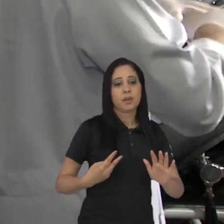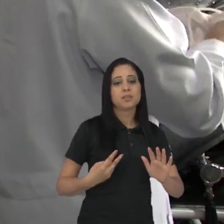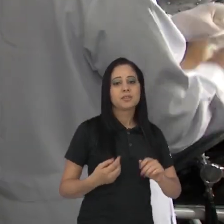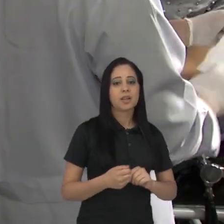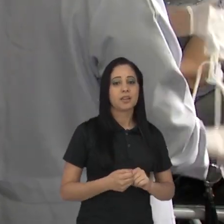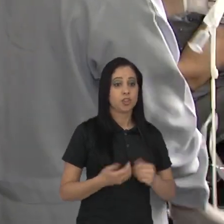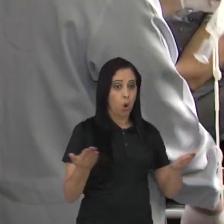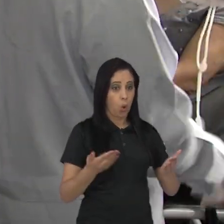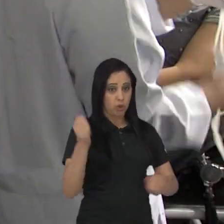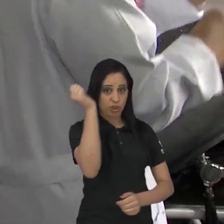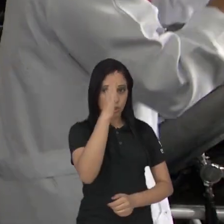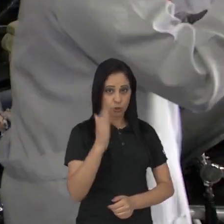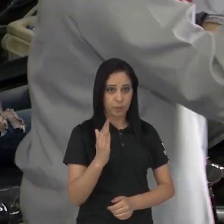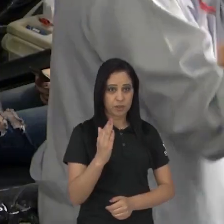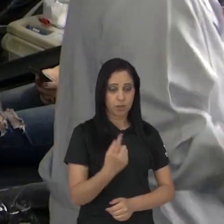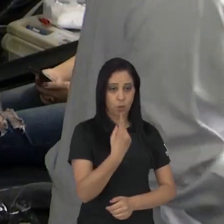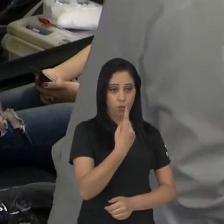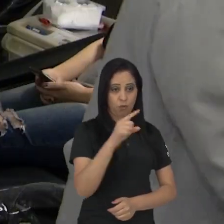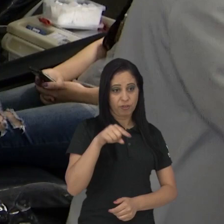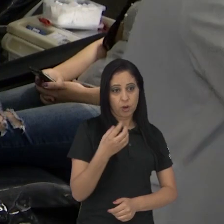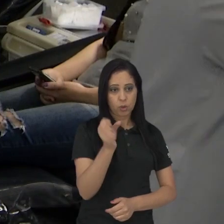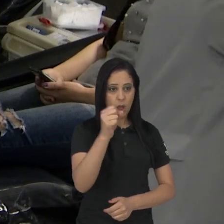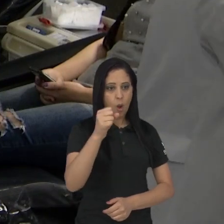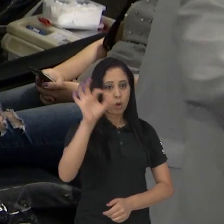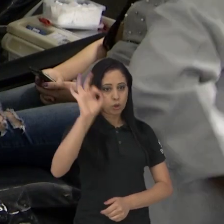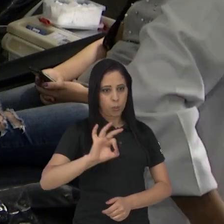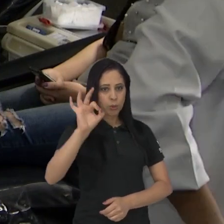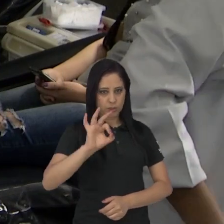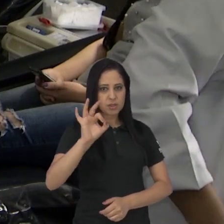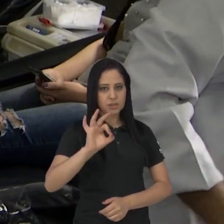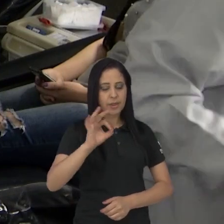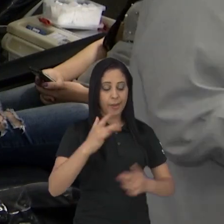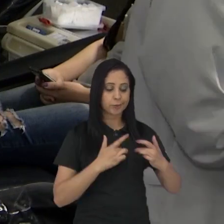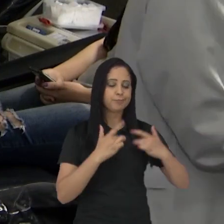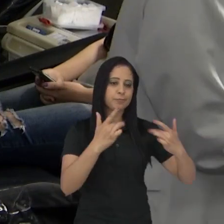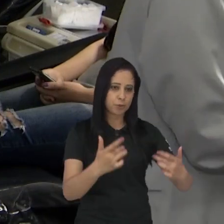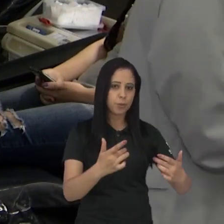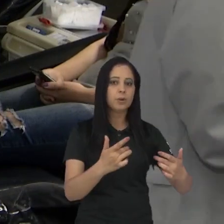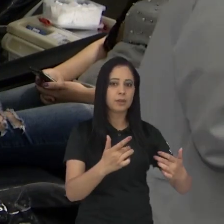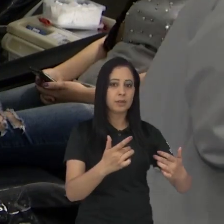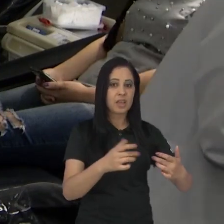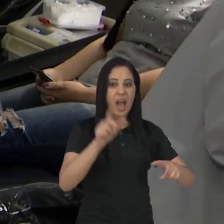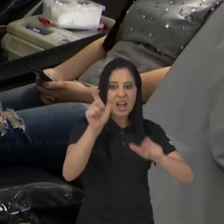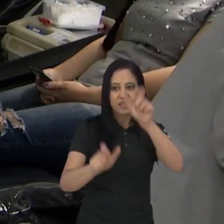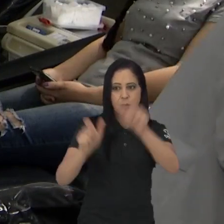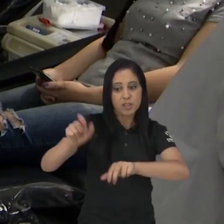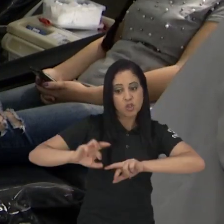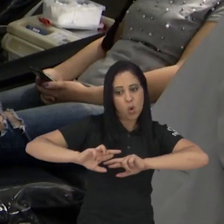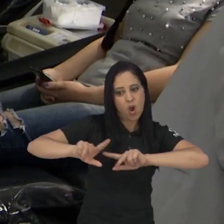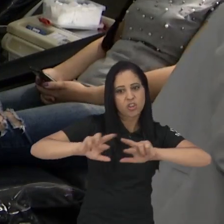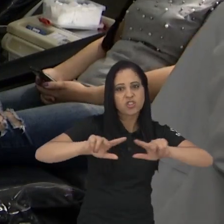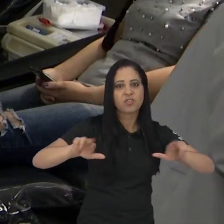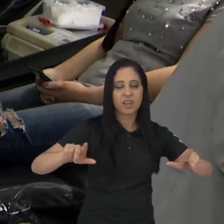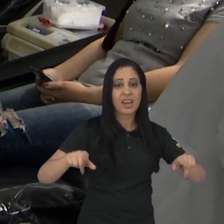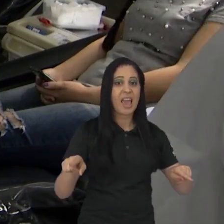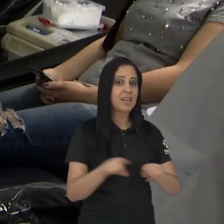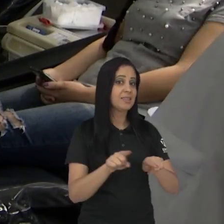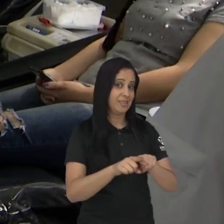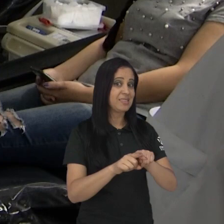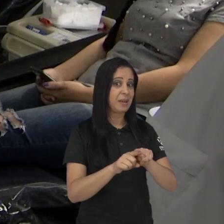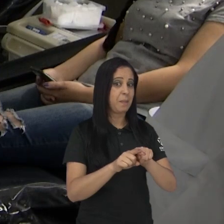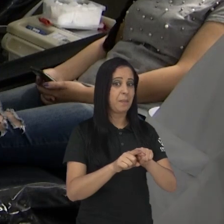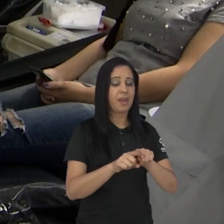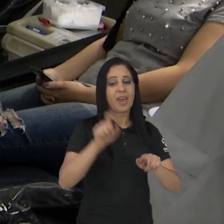para um pouco da doação de sangue. Hoje no Brasil só 1,8% da população doa sangue, são pessoas diferenciadas, assim como